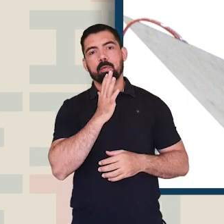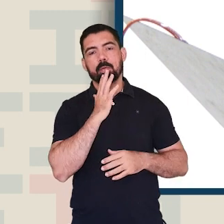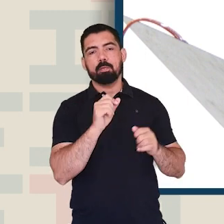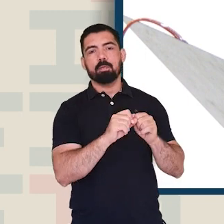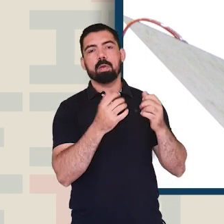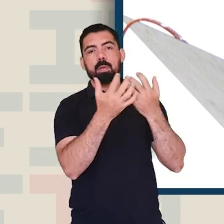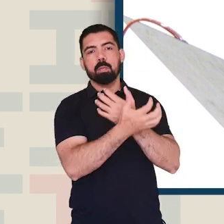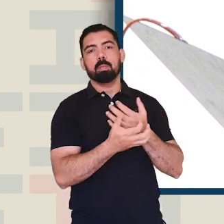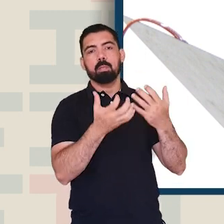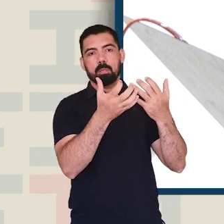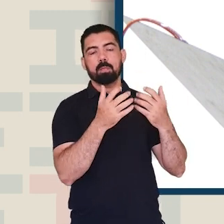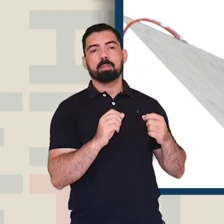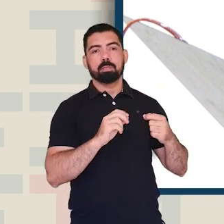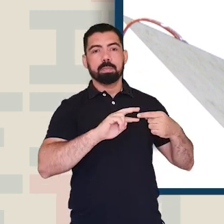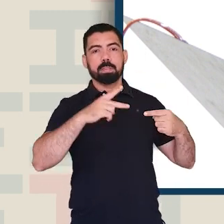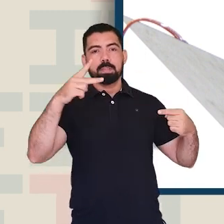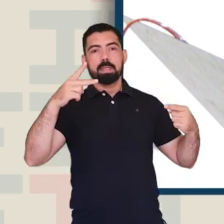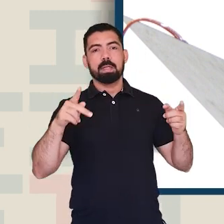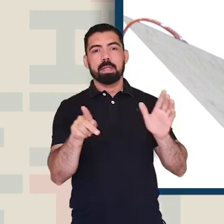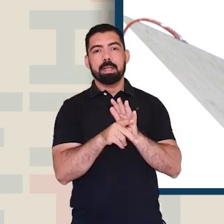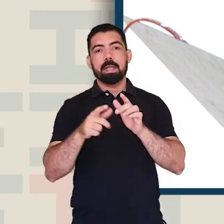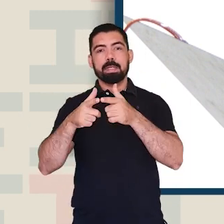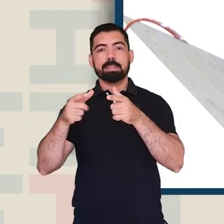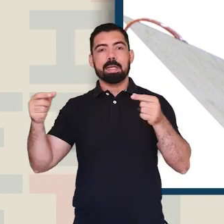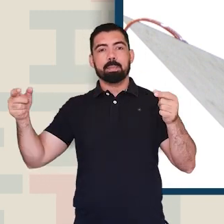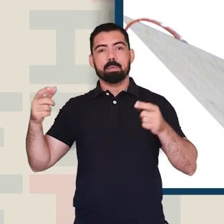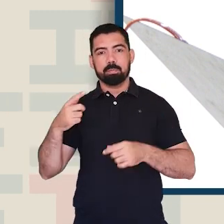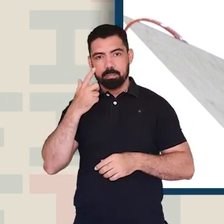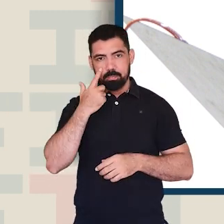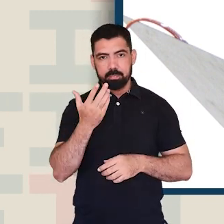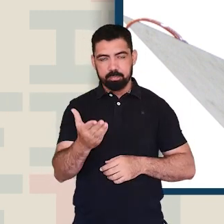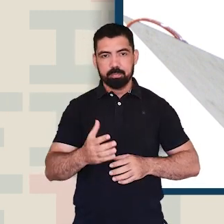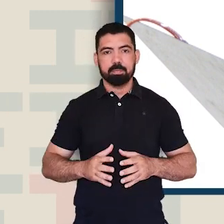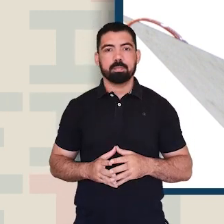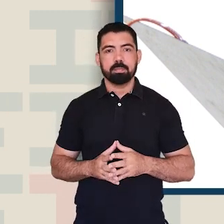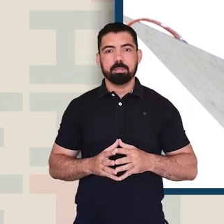uma música com a escala japonesa, né?